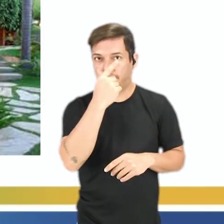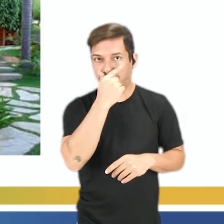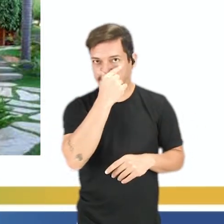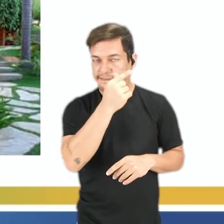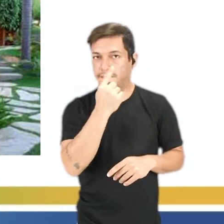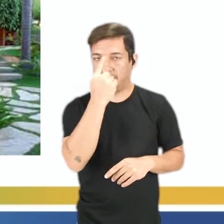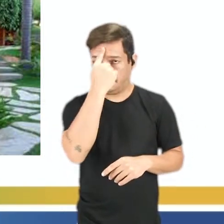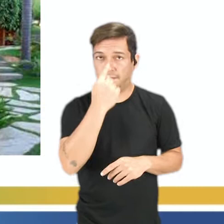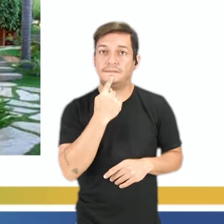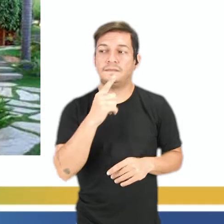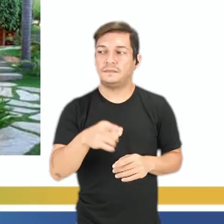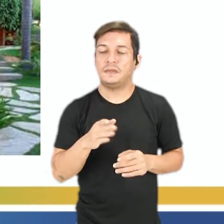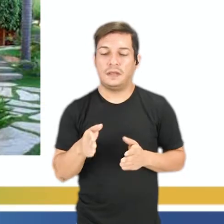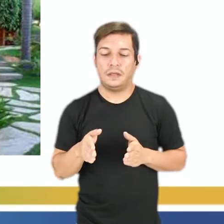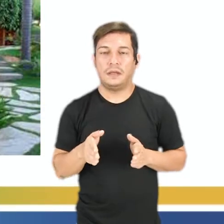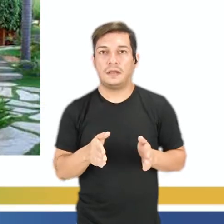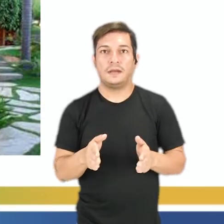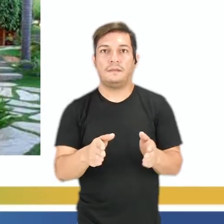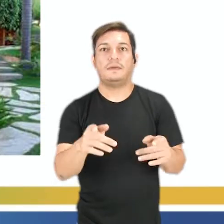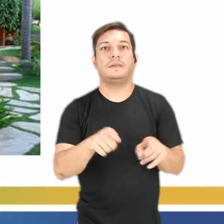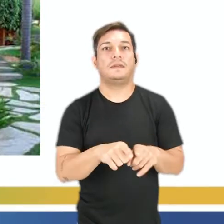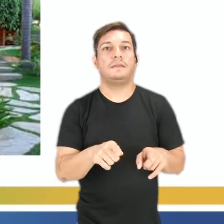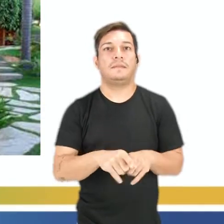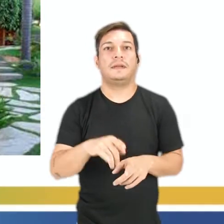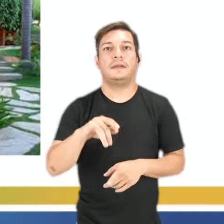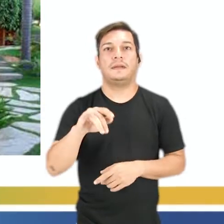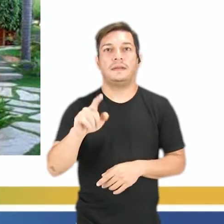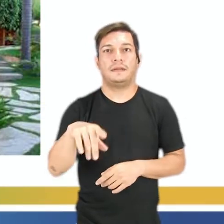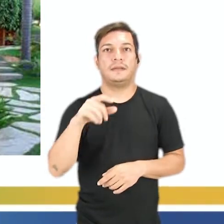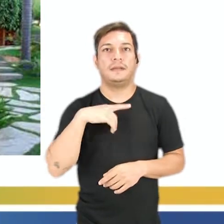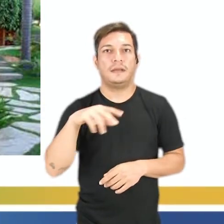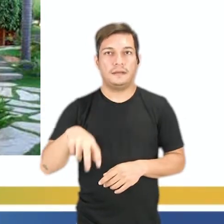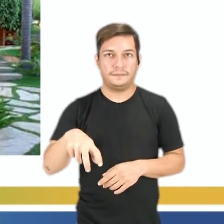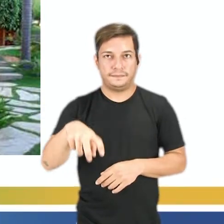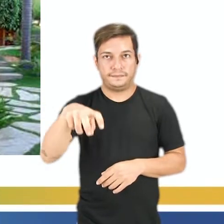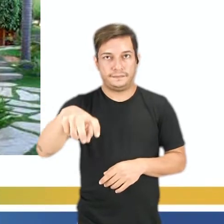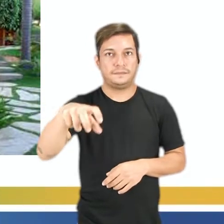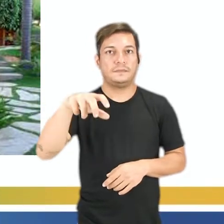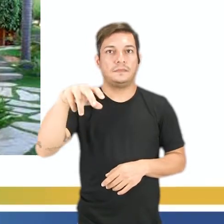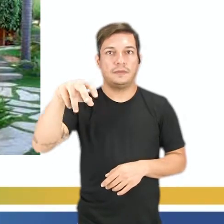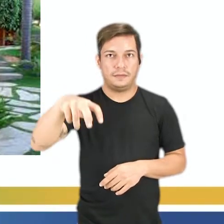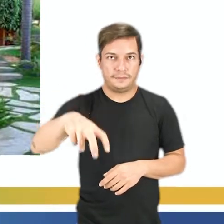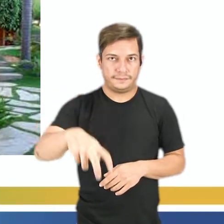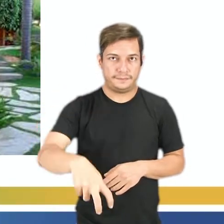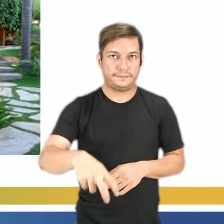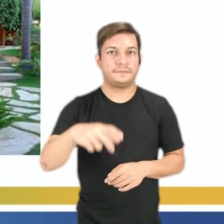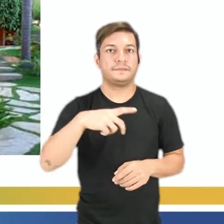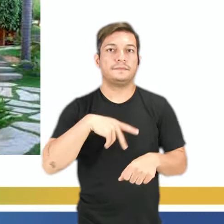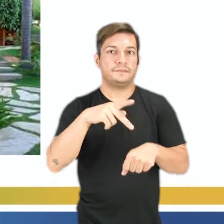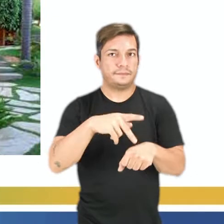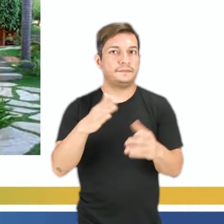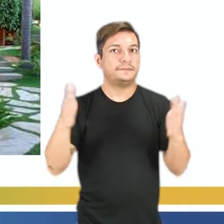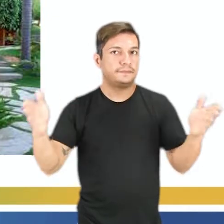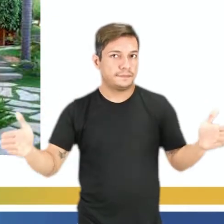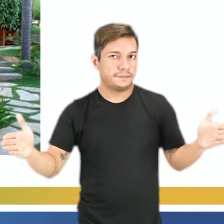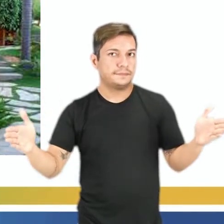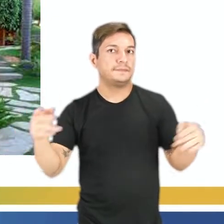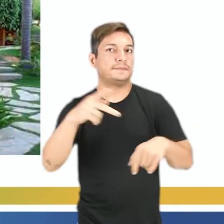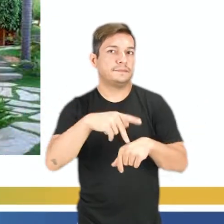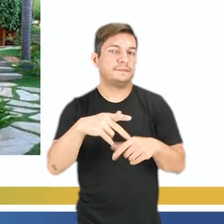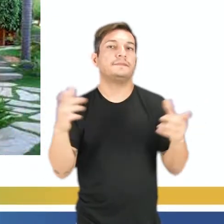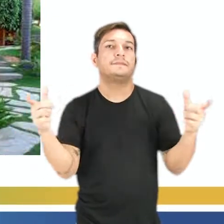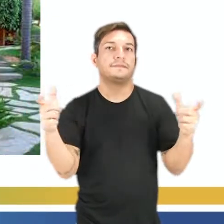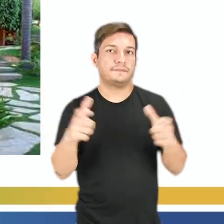aí. Isso aí é um caminho irregular, né? Tem degraus, tem descidas, tem pedras grandes, tem